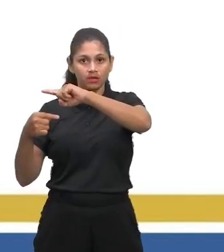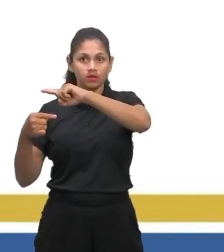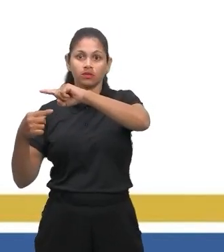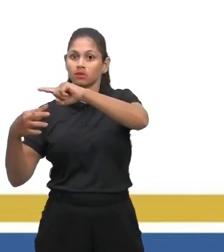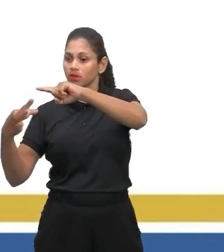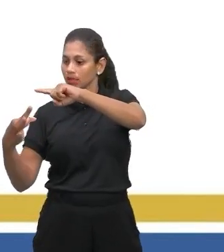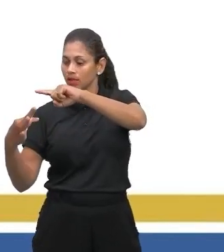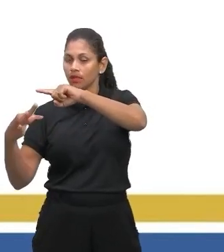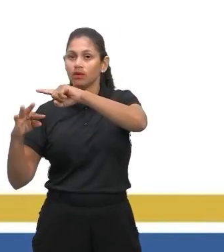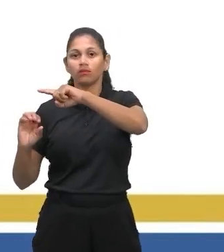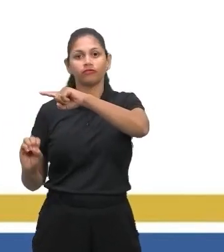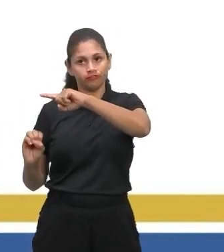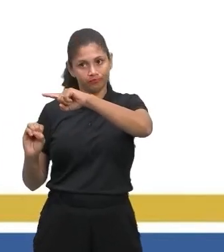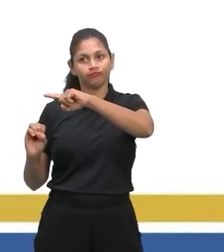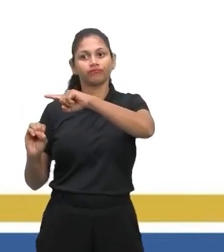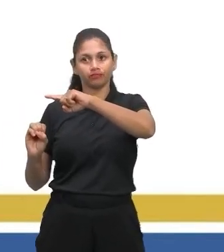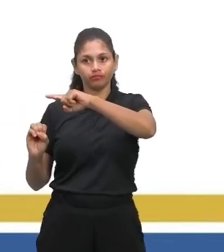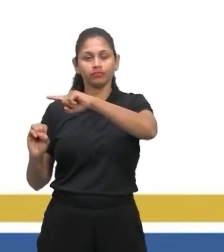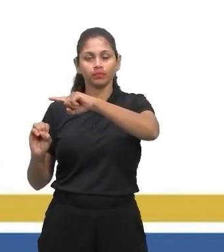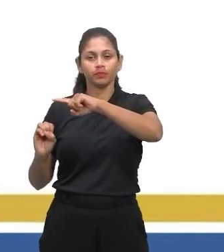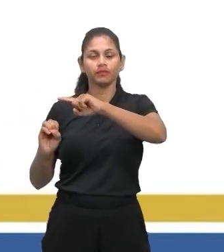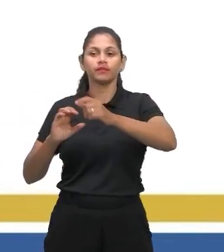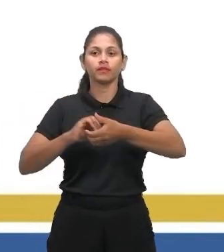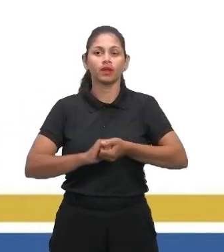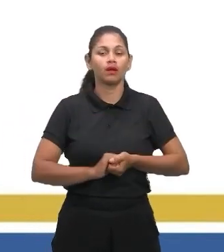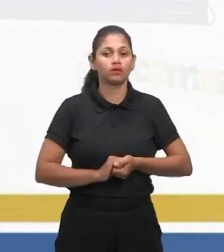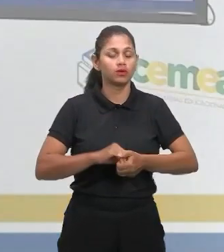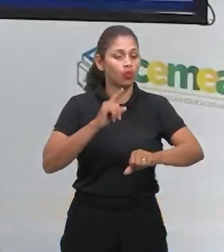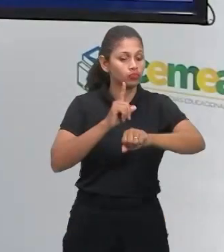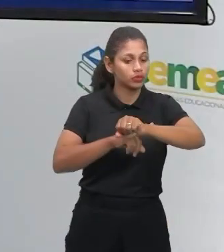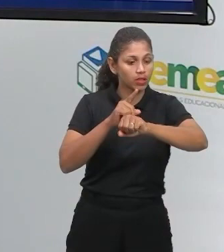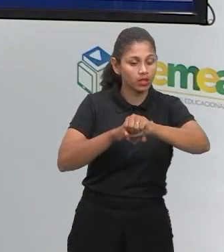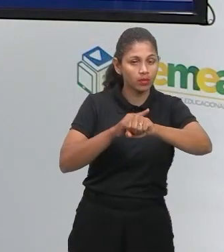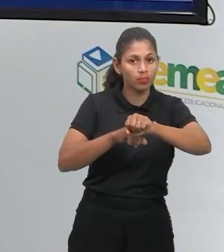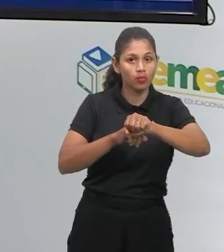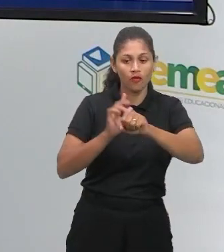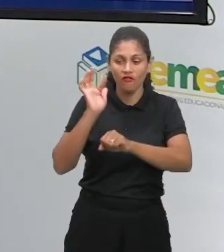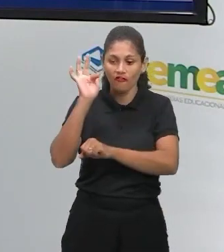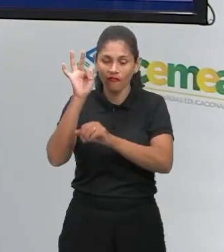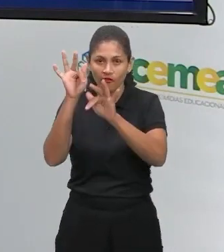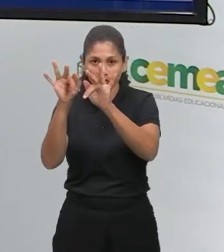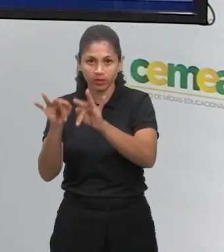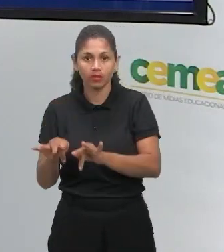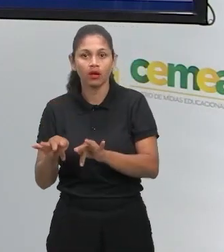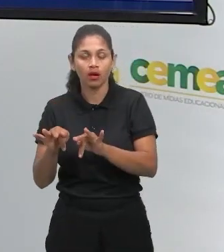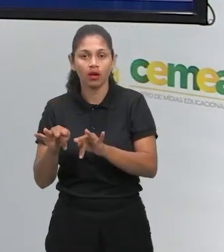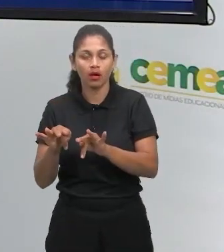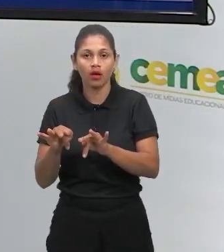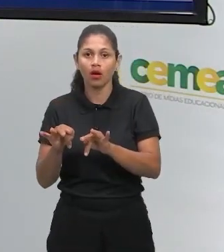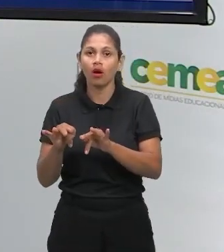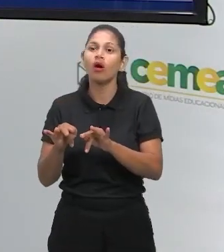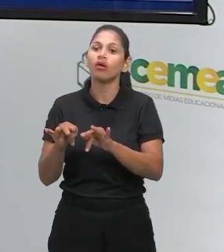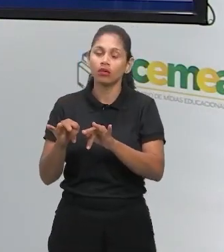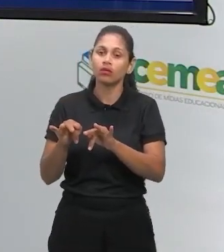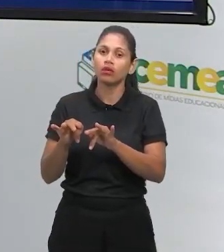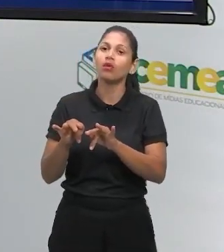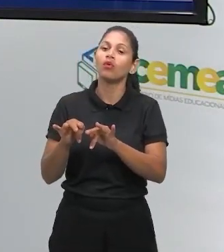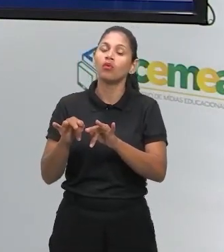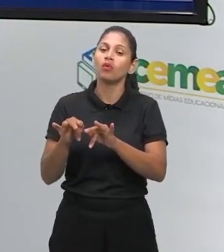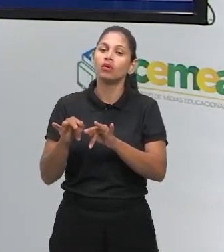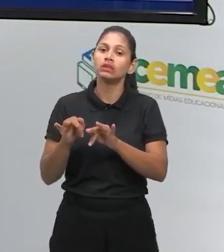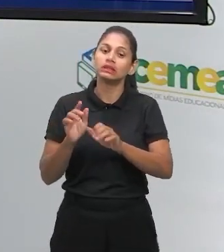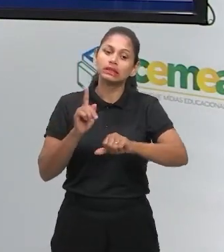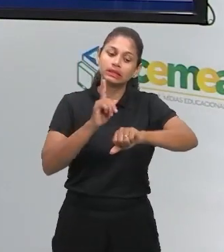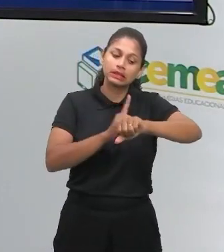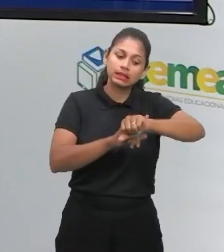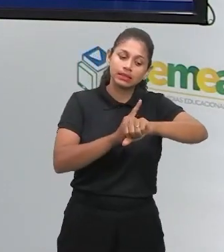coisa, tempo final menos tempo inicial. Então assim a gente pode calcular a nossa velocidade média, tá bom? Então muito importante saber